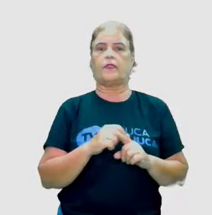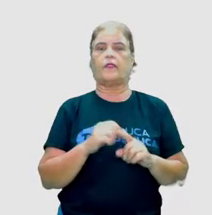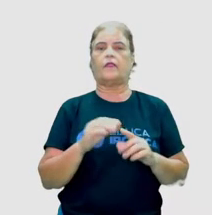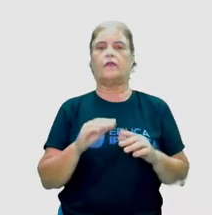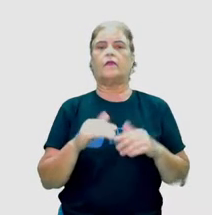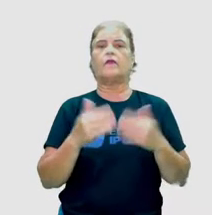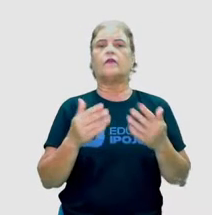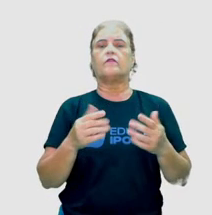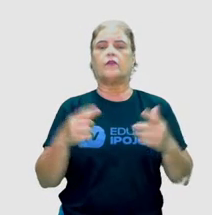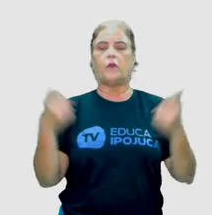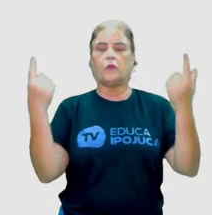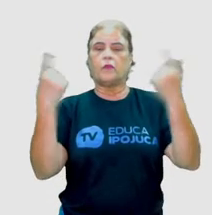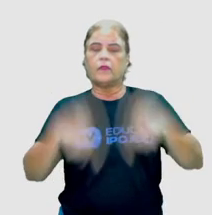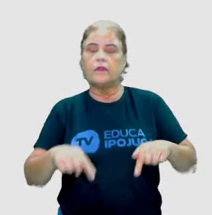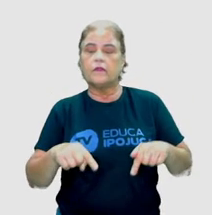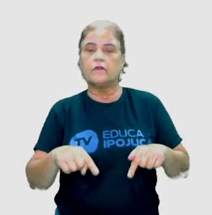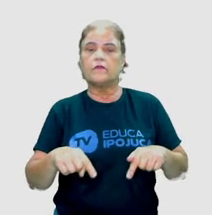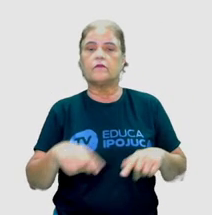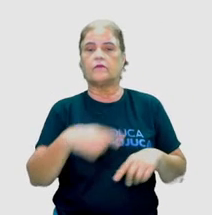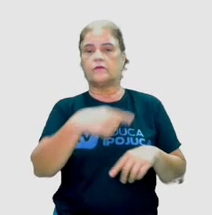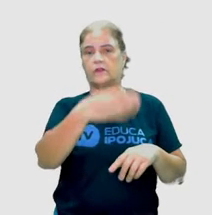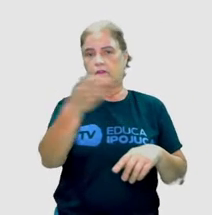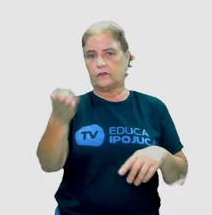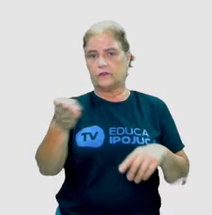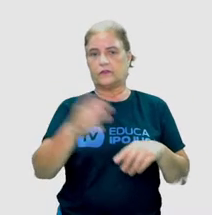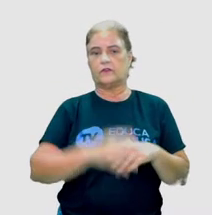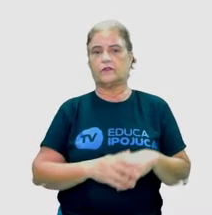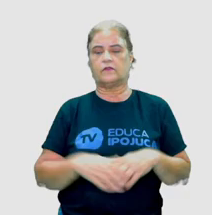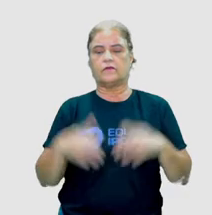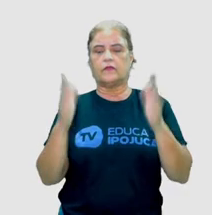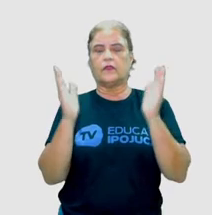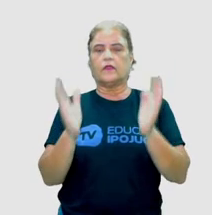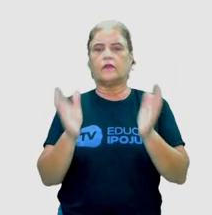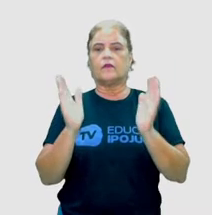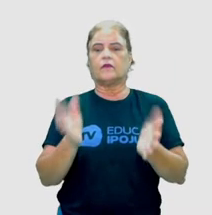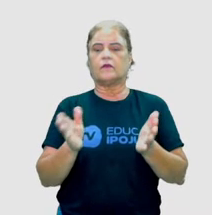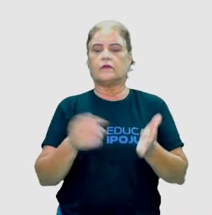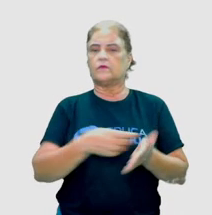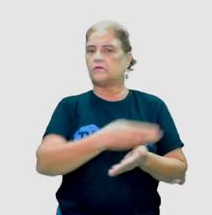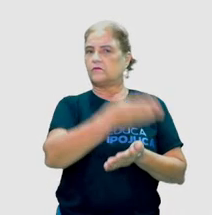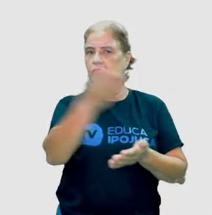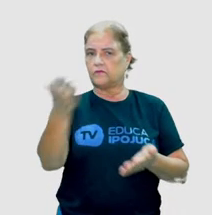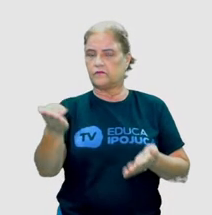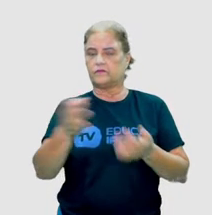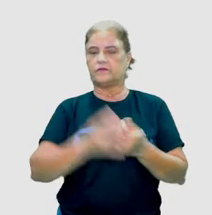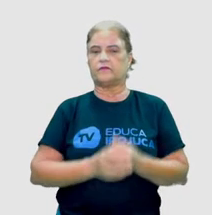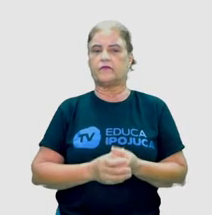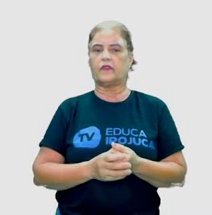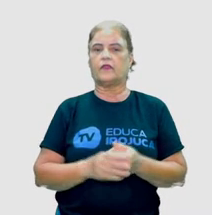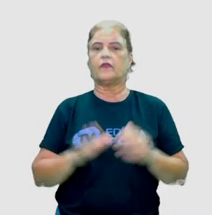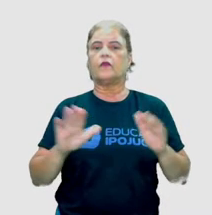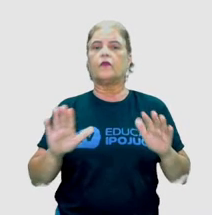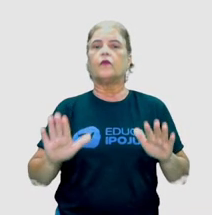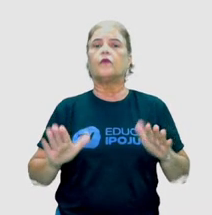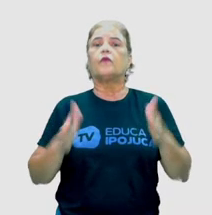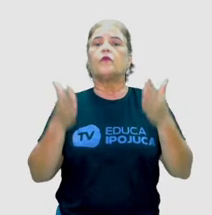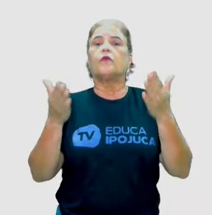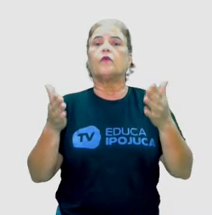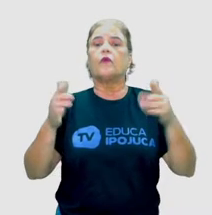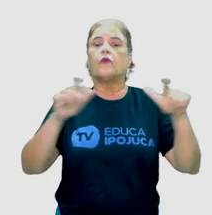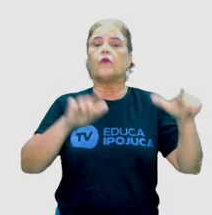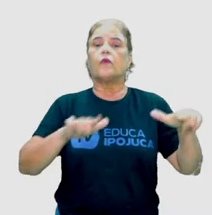Aí vai um desafio para vocês. Agora é com vocês. Em quais locais